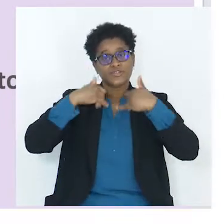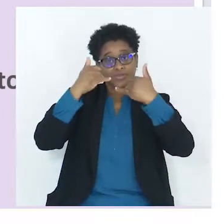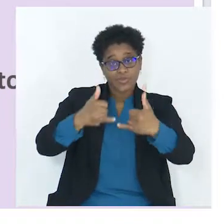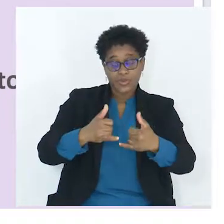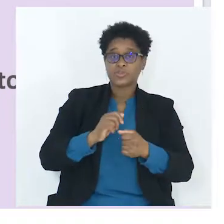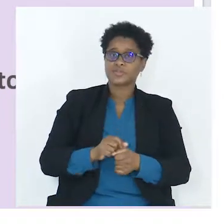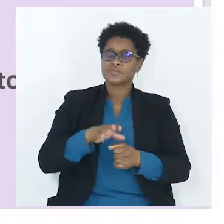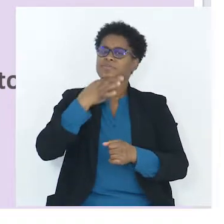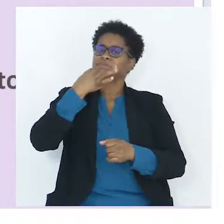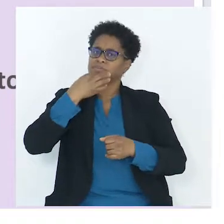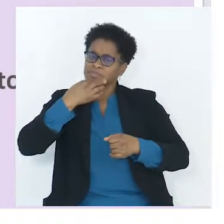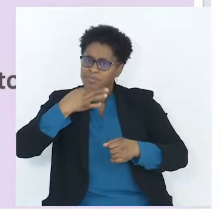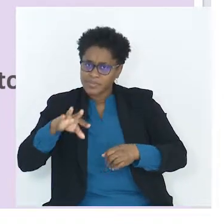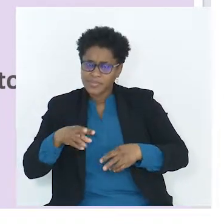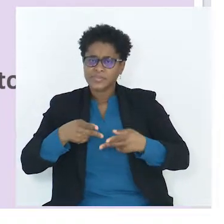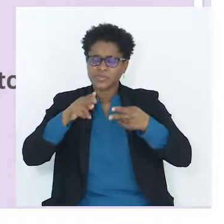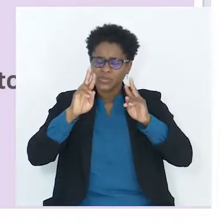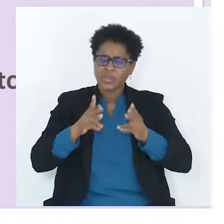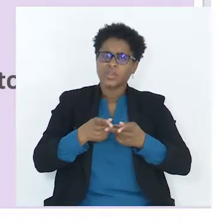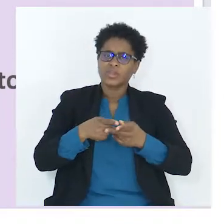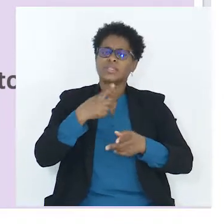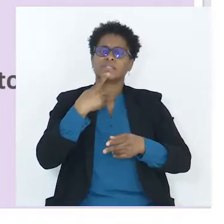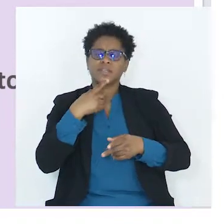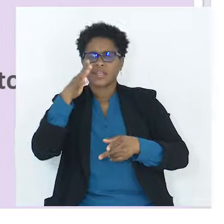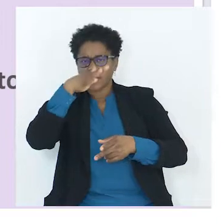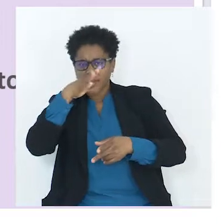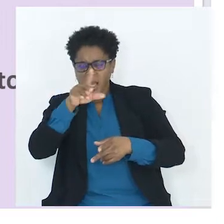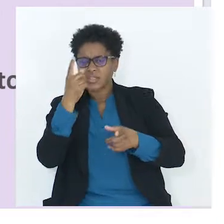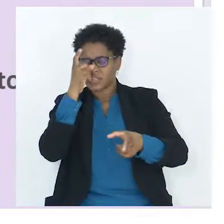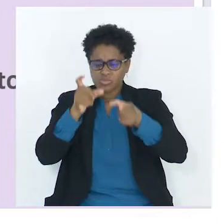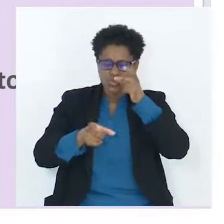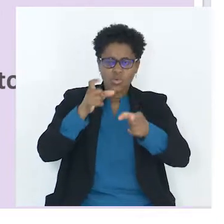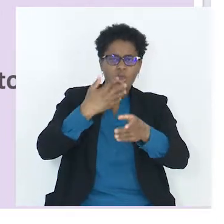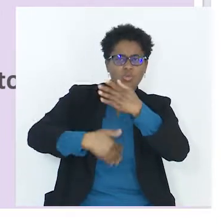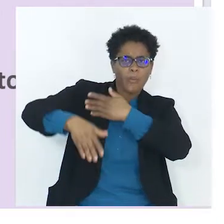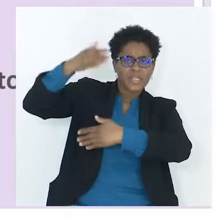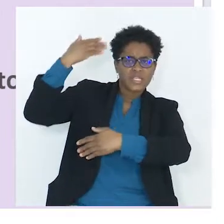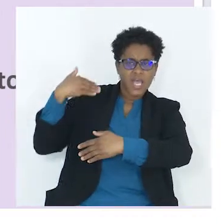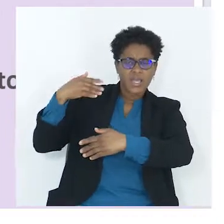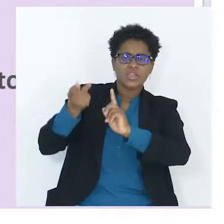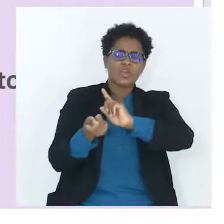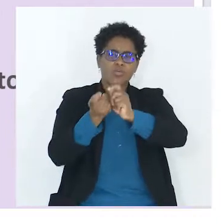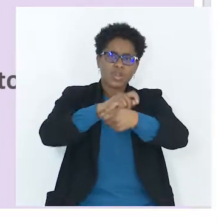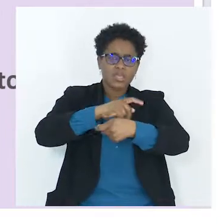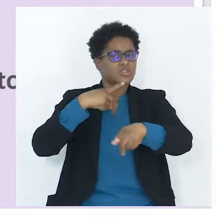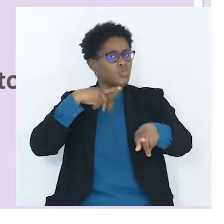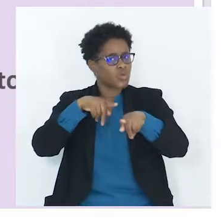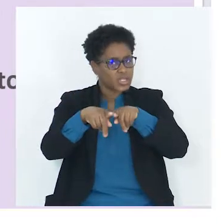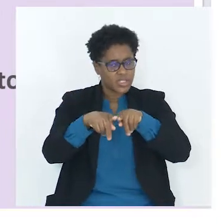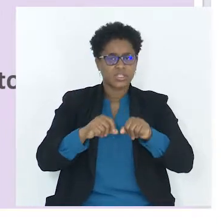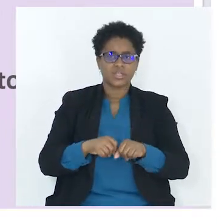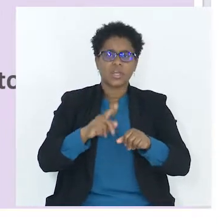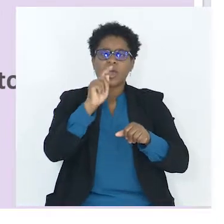De seguida, permite compreender as atividades humanas do passado e as